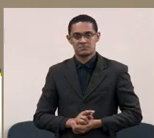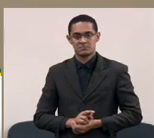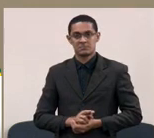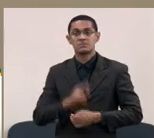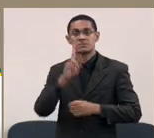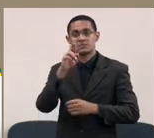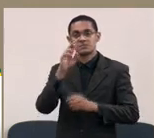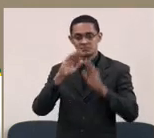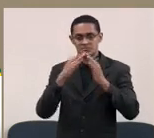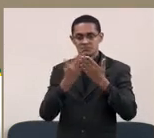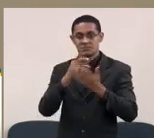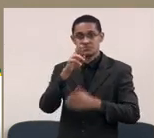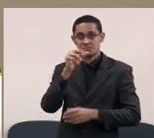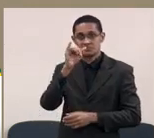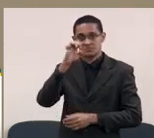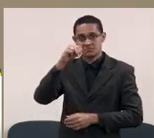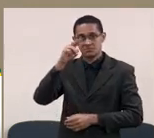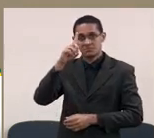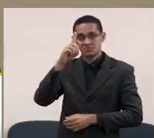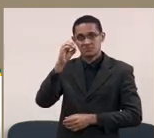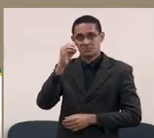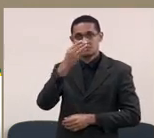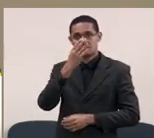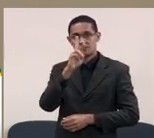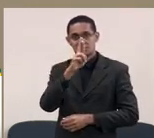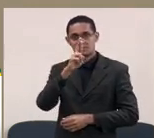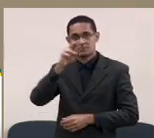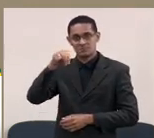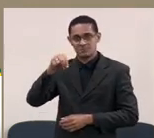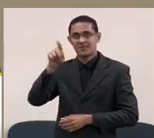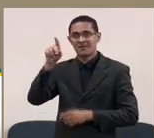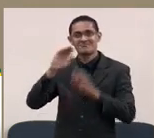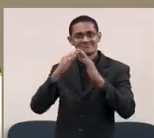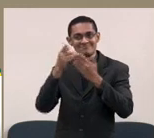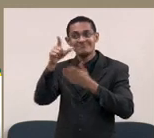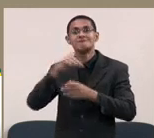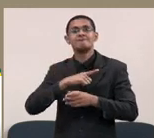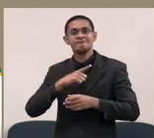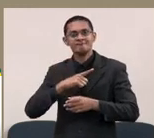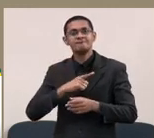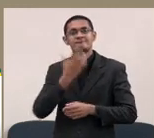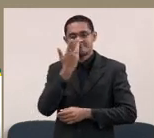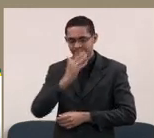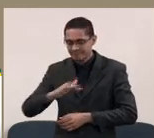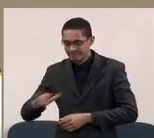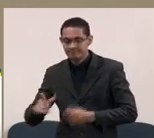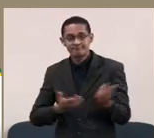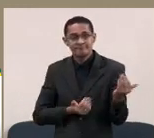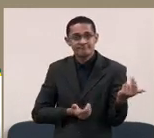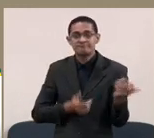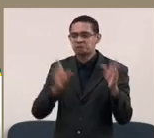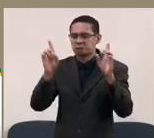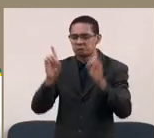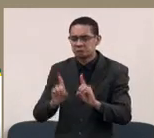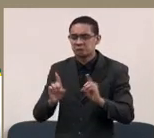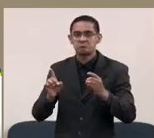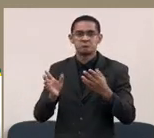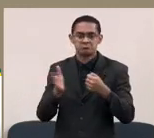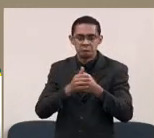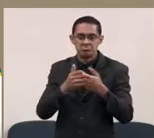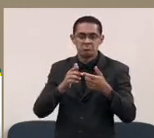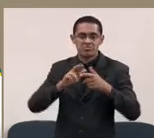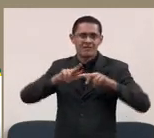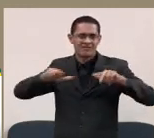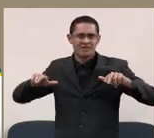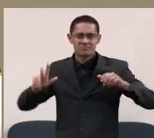em absoluto, atende todo e qualquer criança, adolescente, com deficiência,